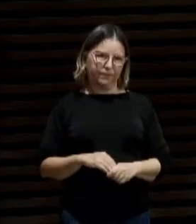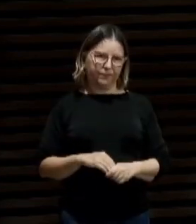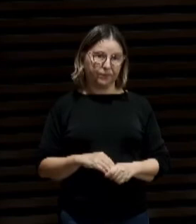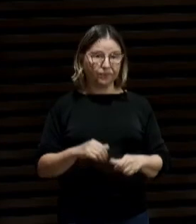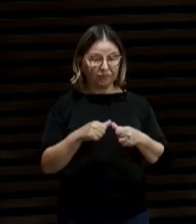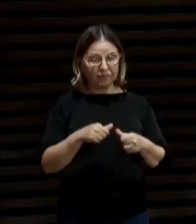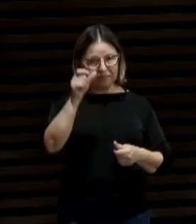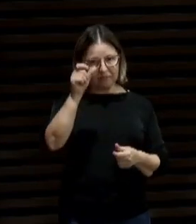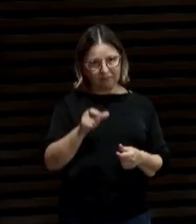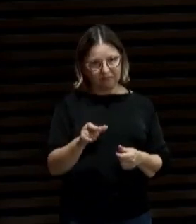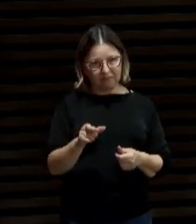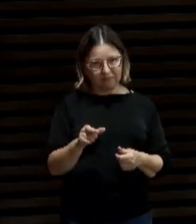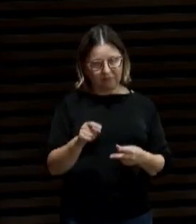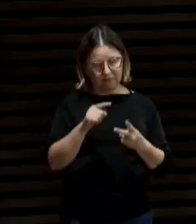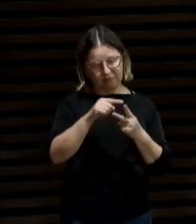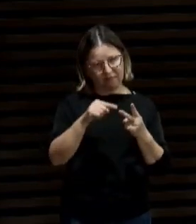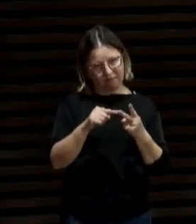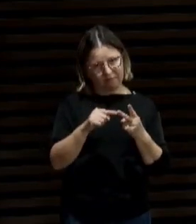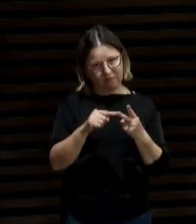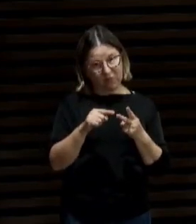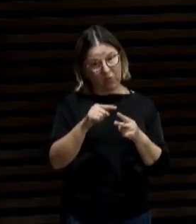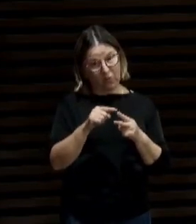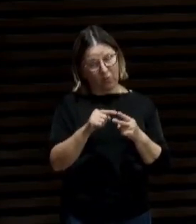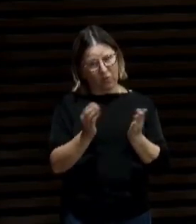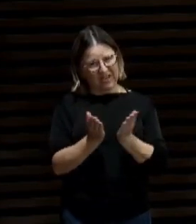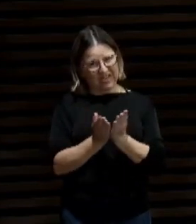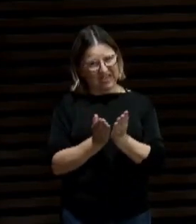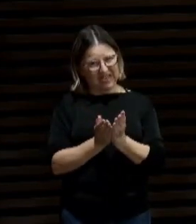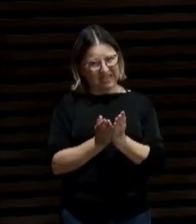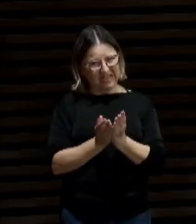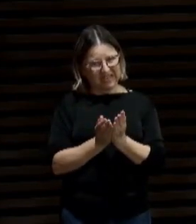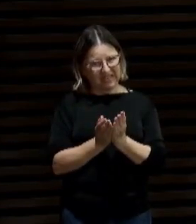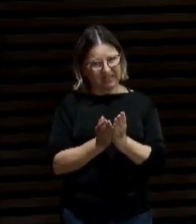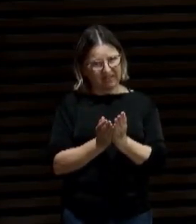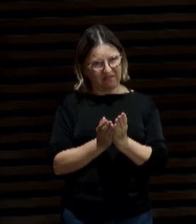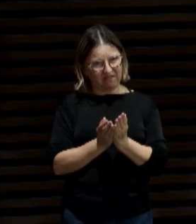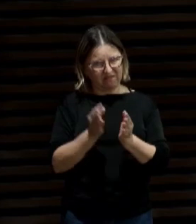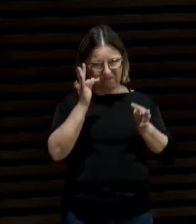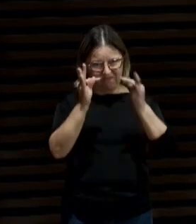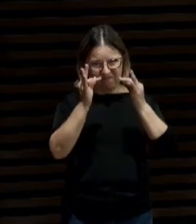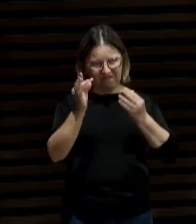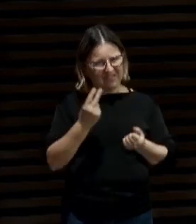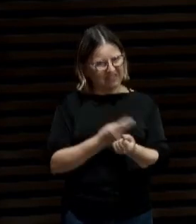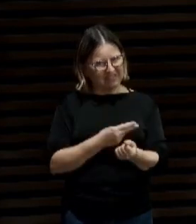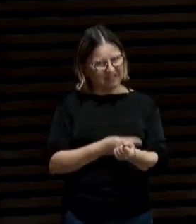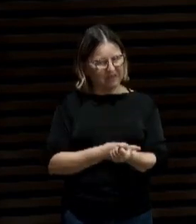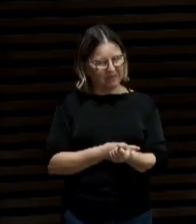pessoa, das duas uma, ou é um cristão imaturo com teologia ruim,